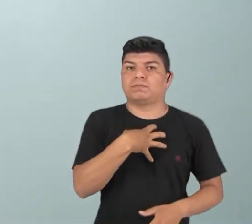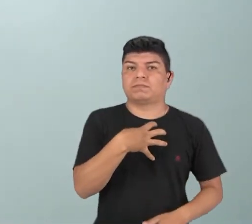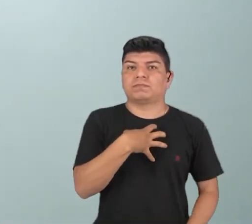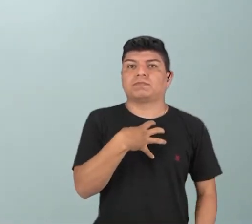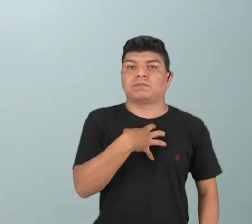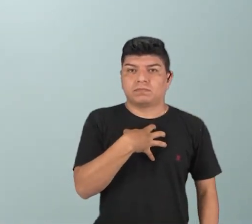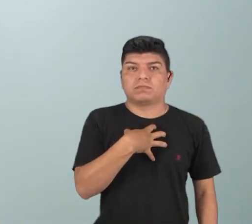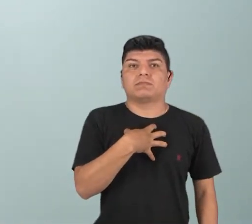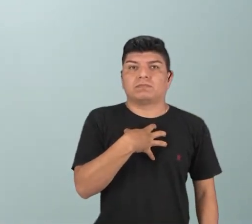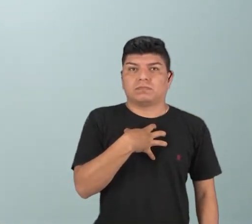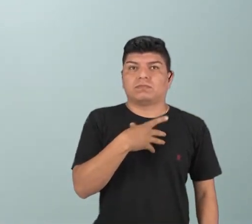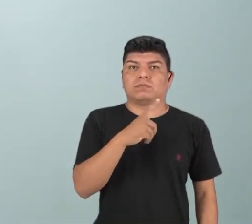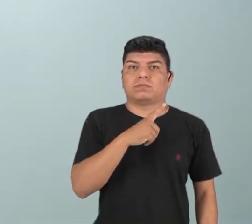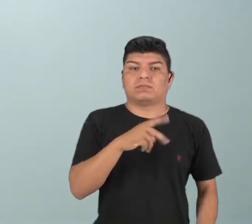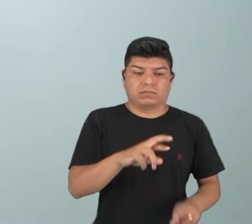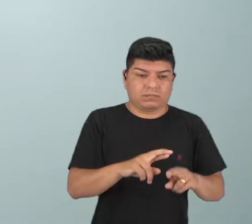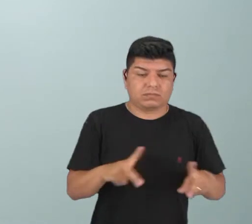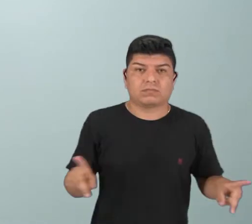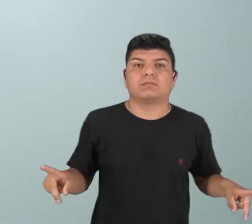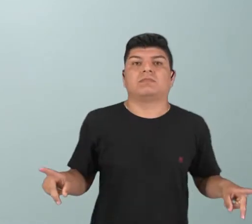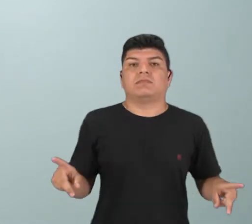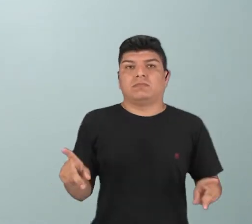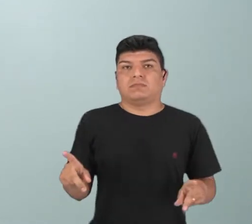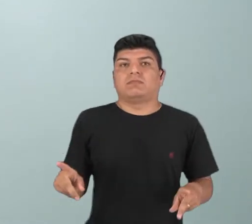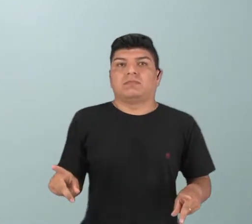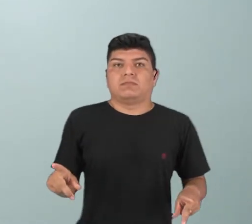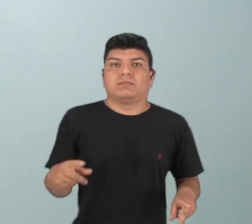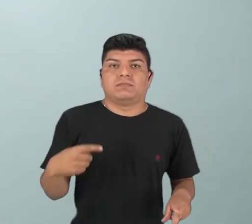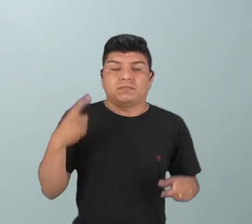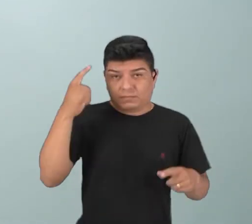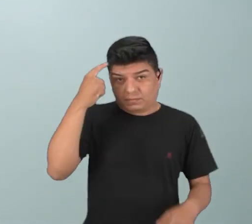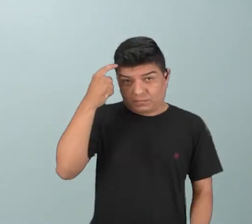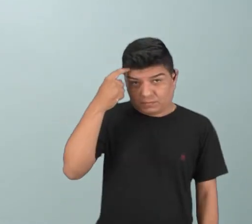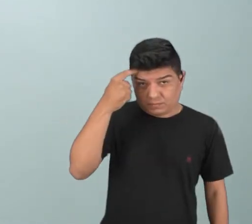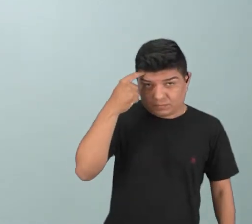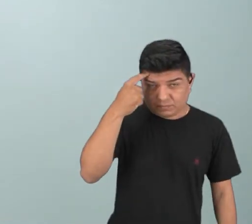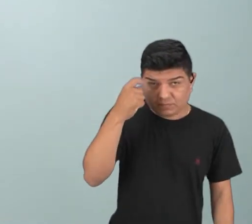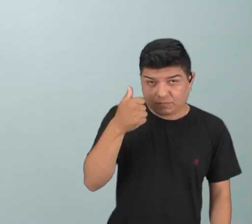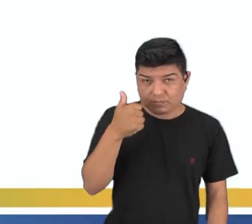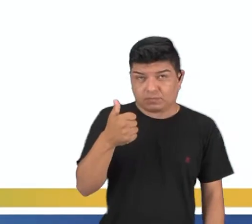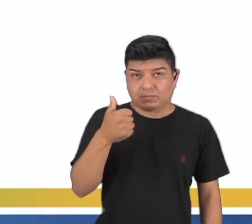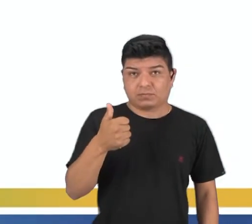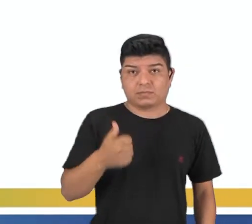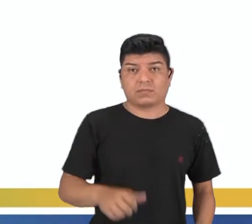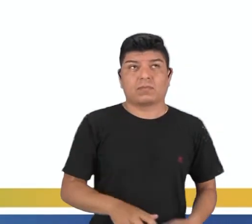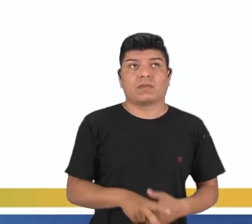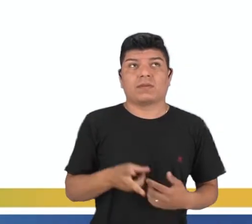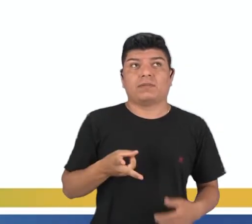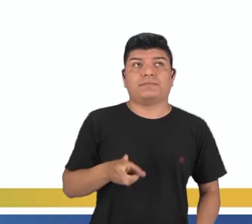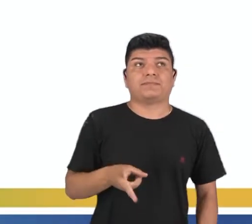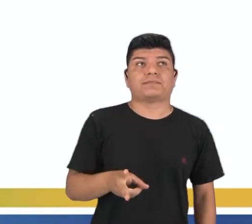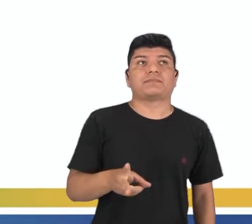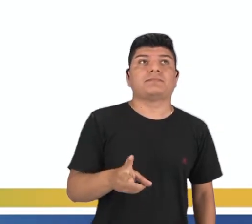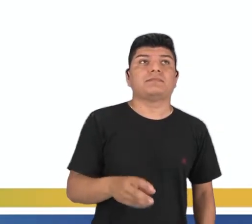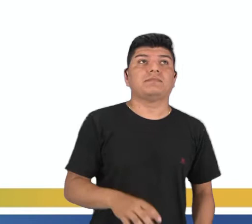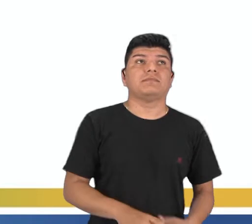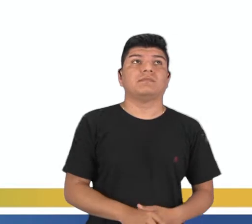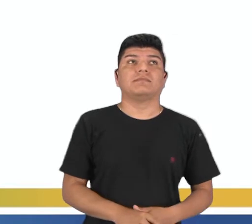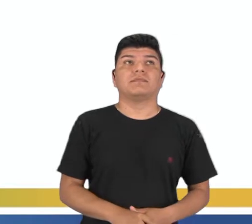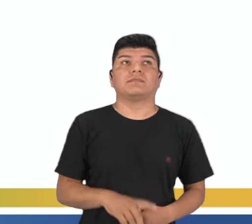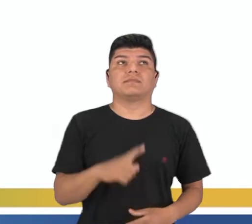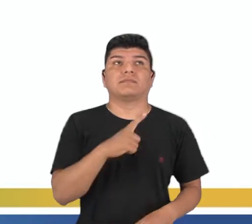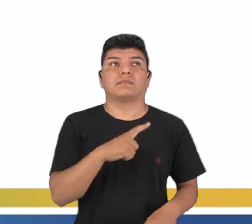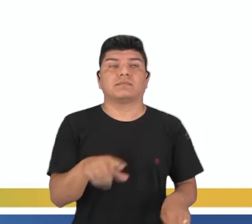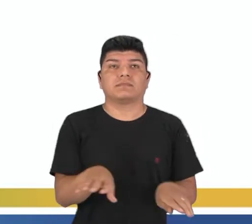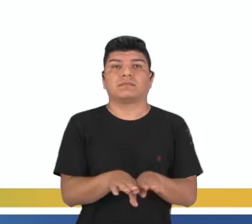ter essa diferença bem certinho na nossa mente, certo? Bem, continuando, nós temos ainda